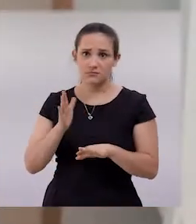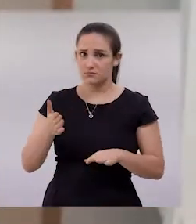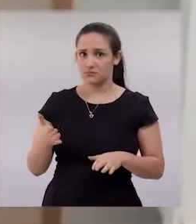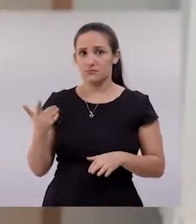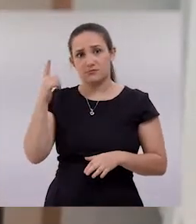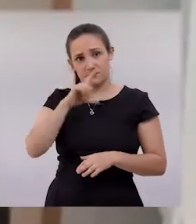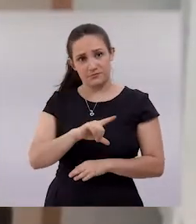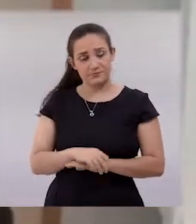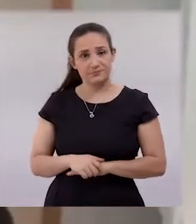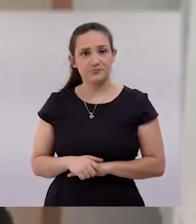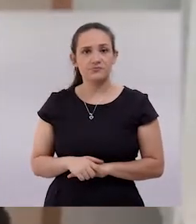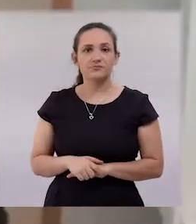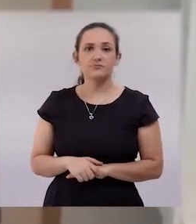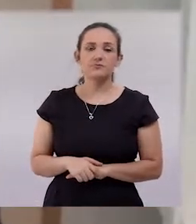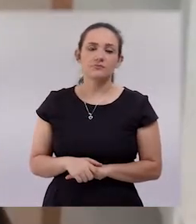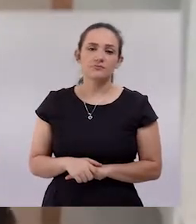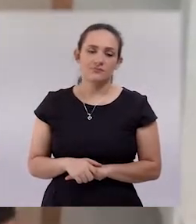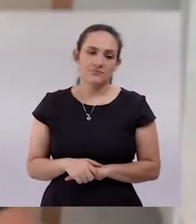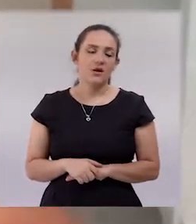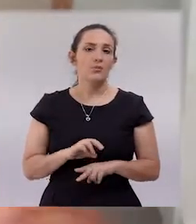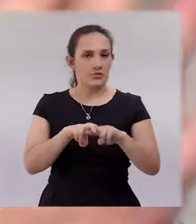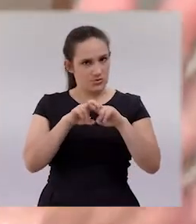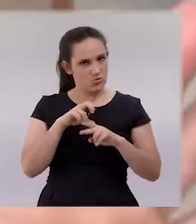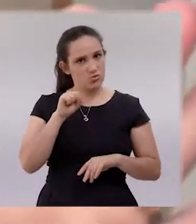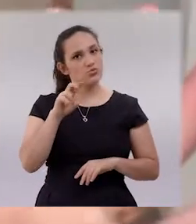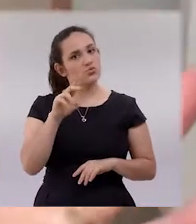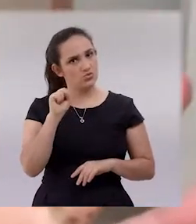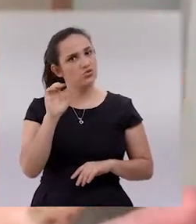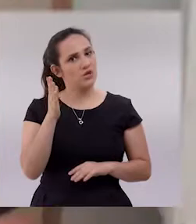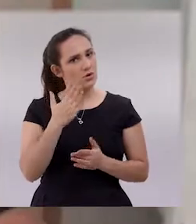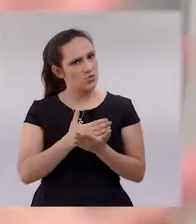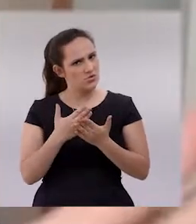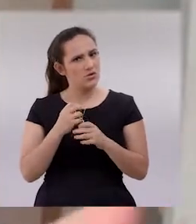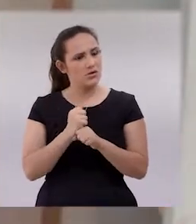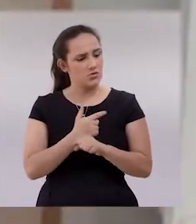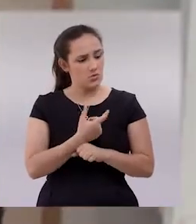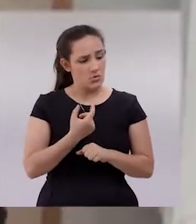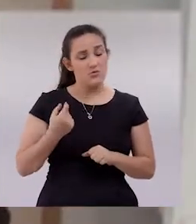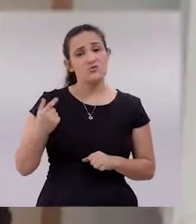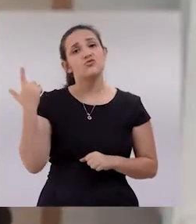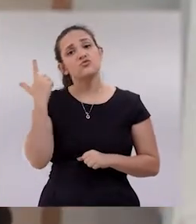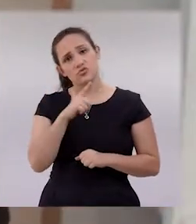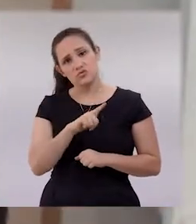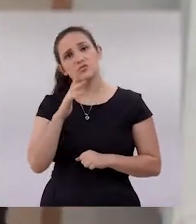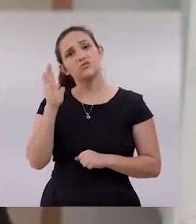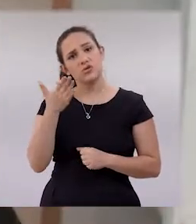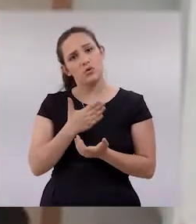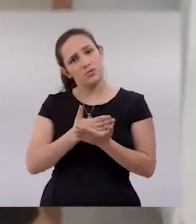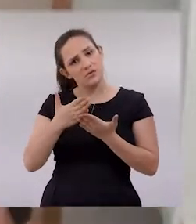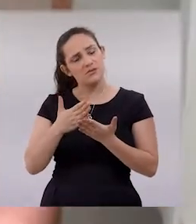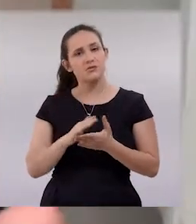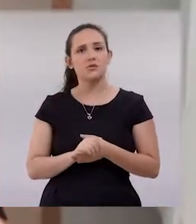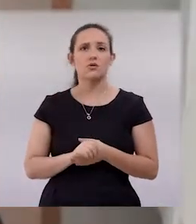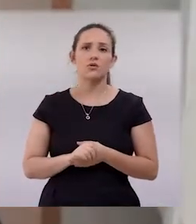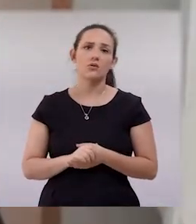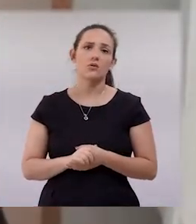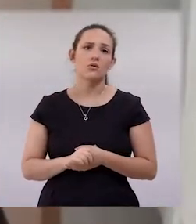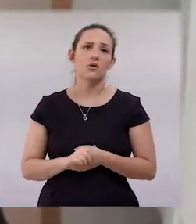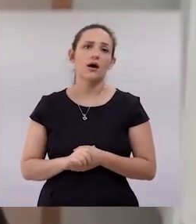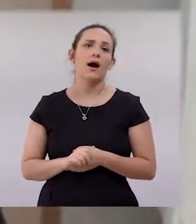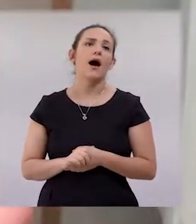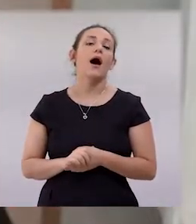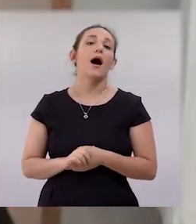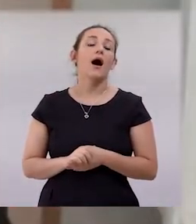sistema que tinha sua efetividade. Então, o SUS já começou, logo no início de 2020, a ter